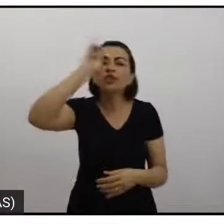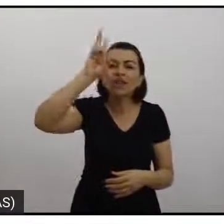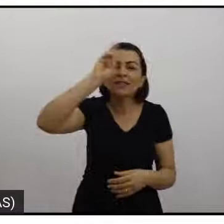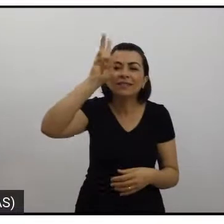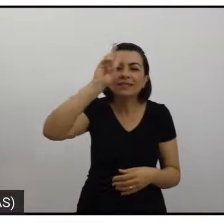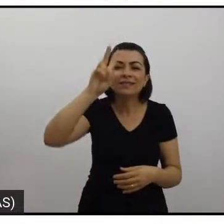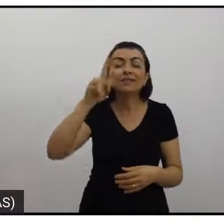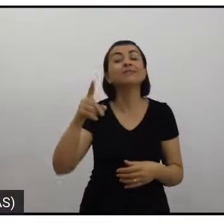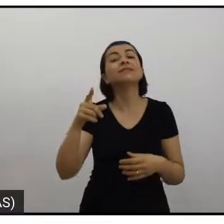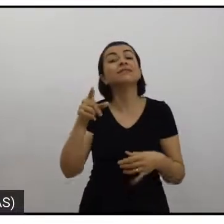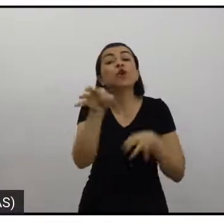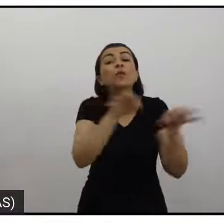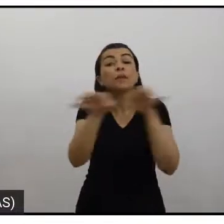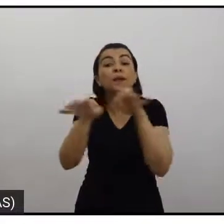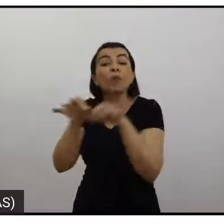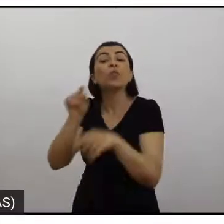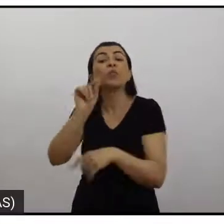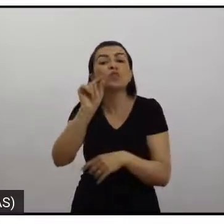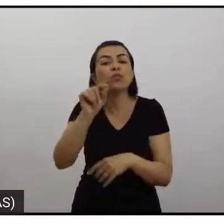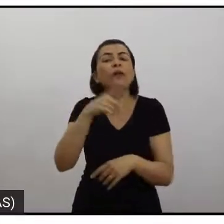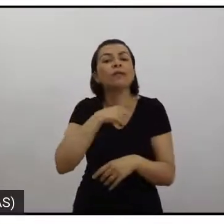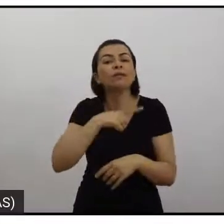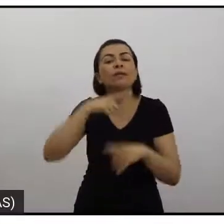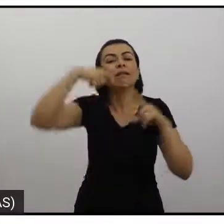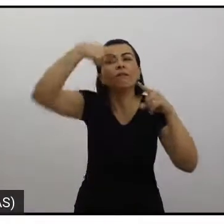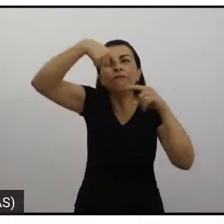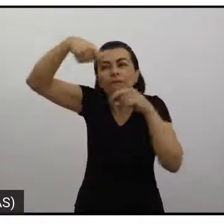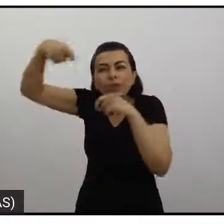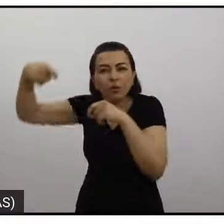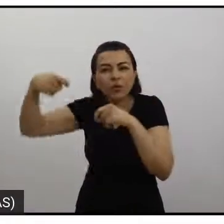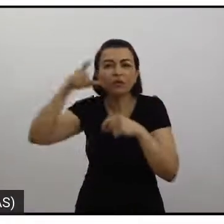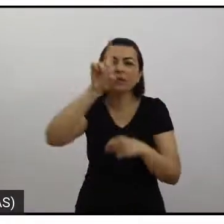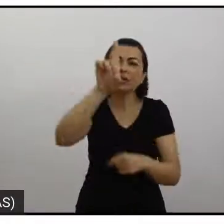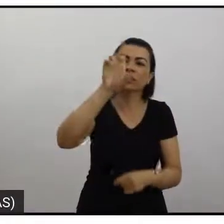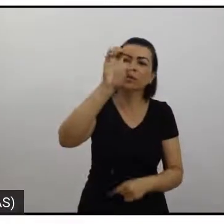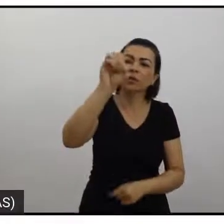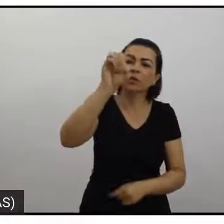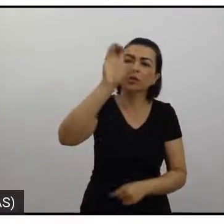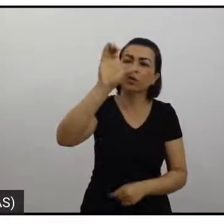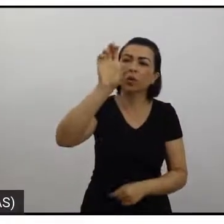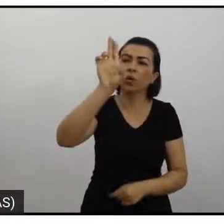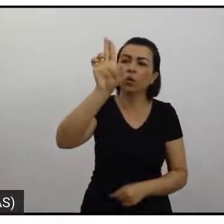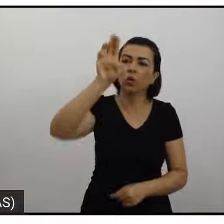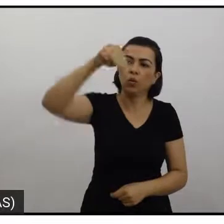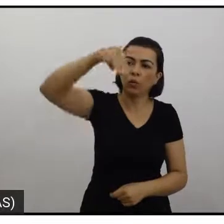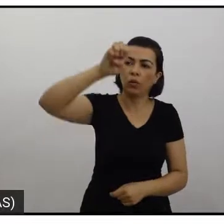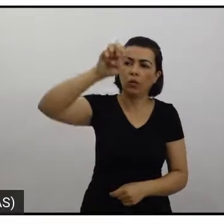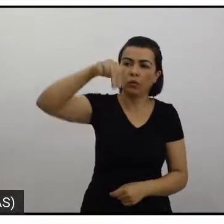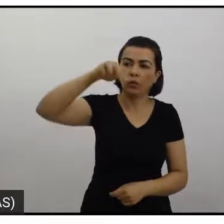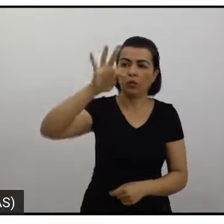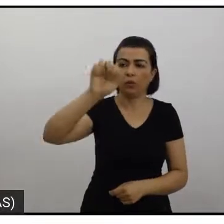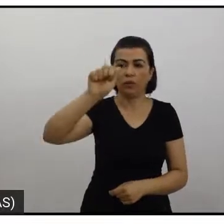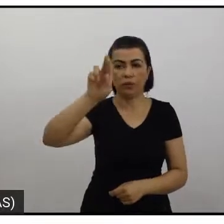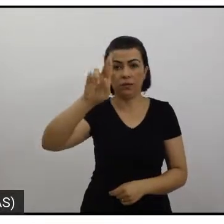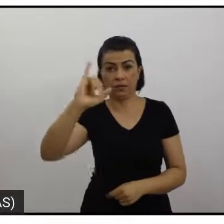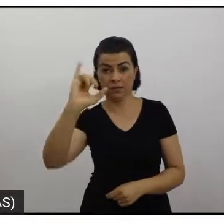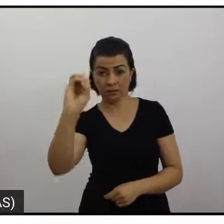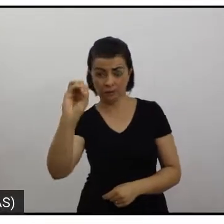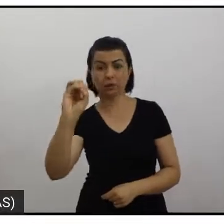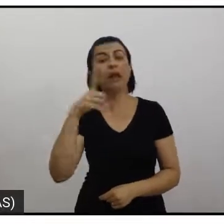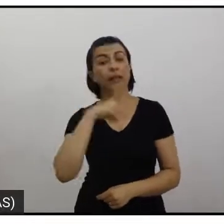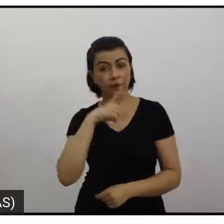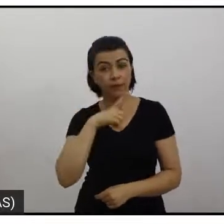também o documentário, que ele está especificado como um documentário, que é o Rio Hoje, que a gente vai passar